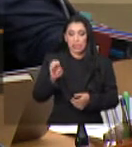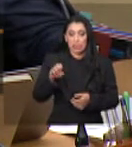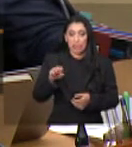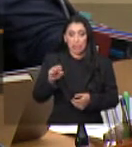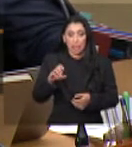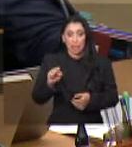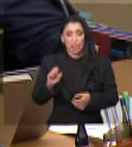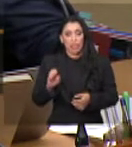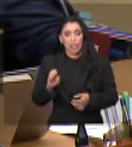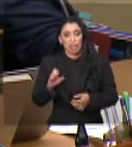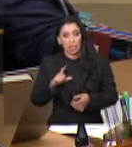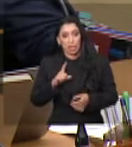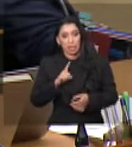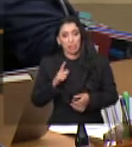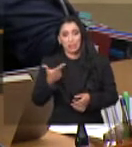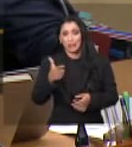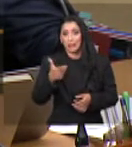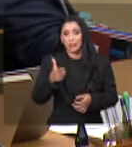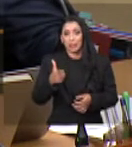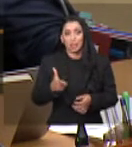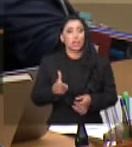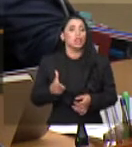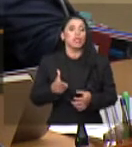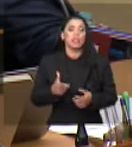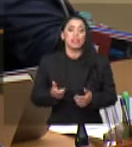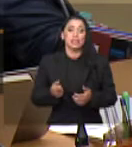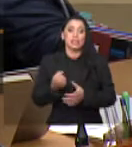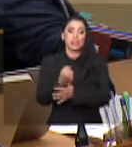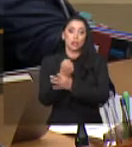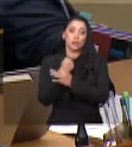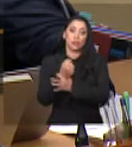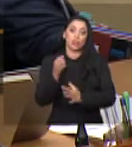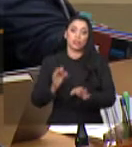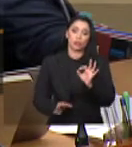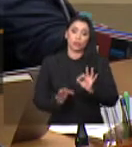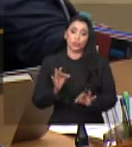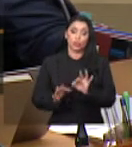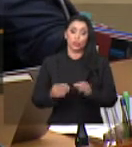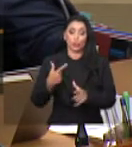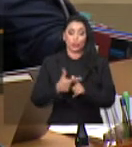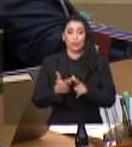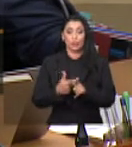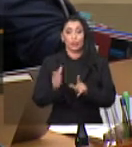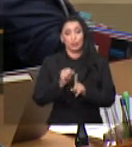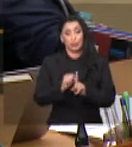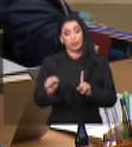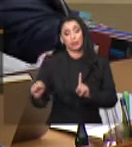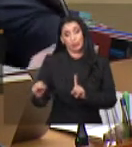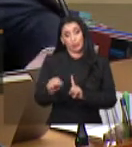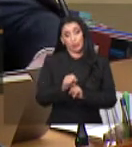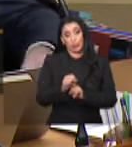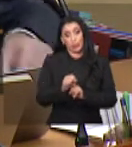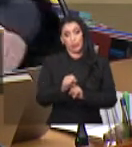estado de insegurança jurídica capaz de gerar um cenário de perplexidade social